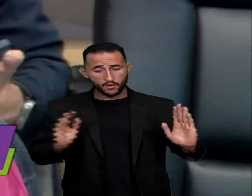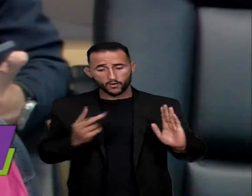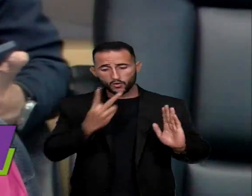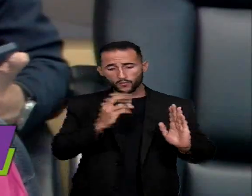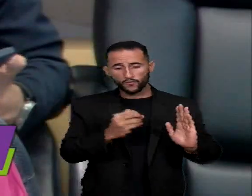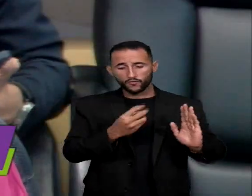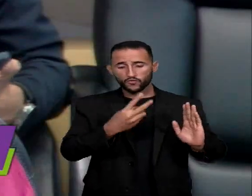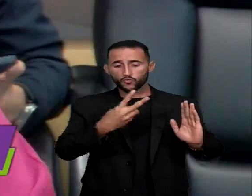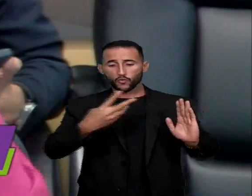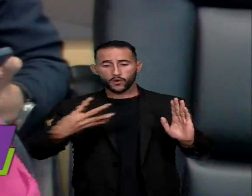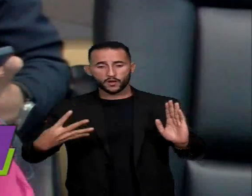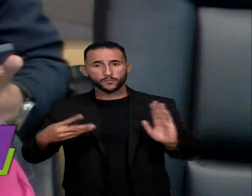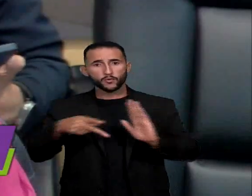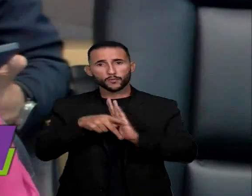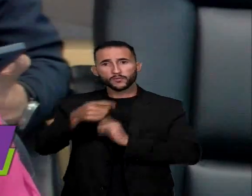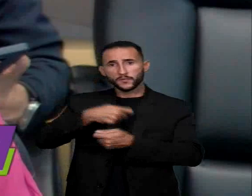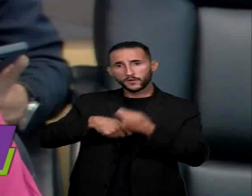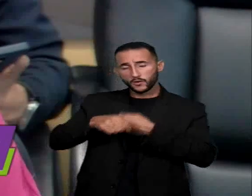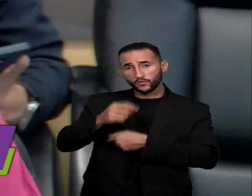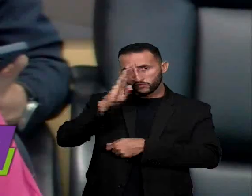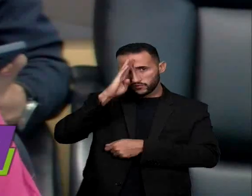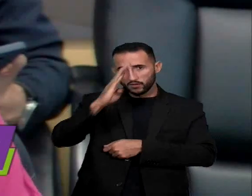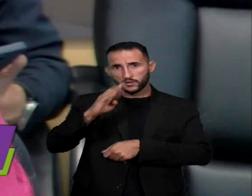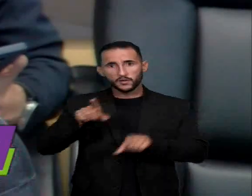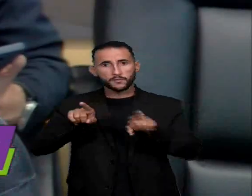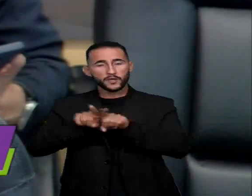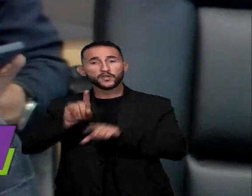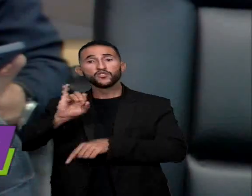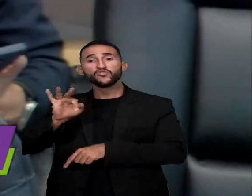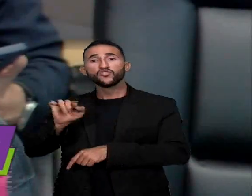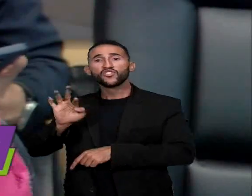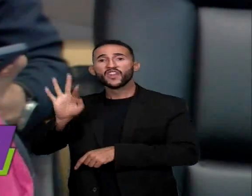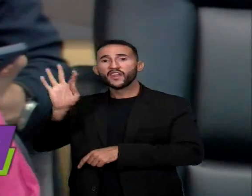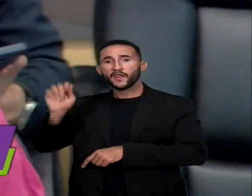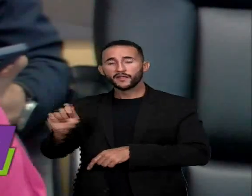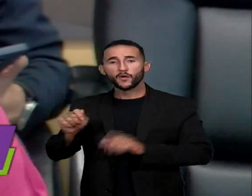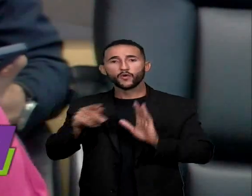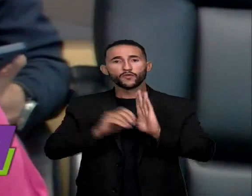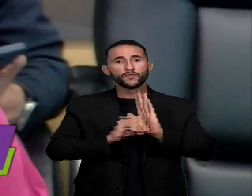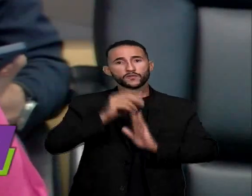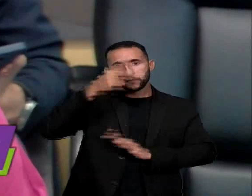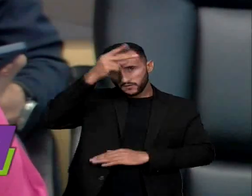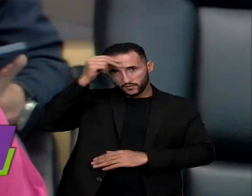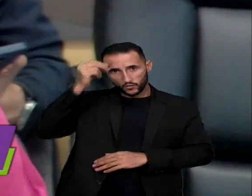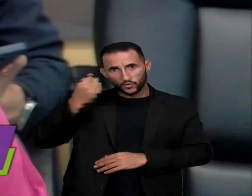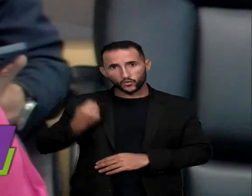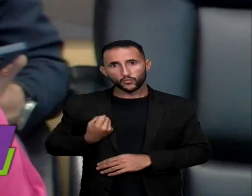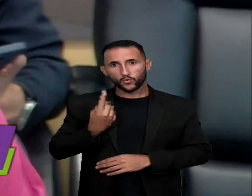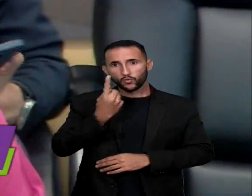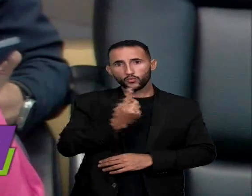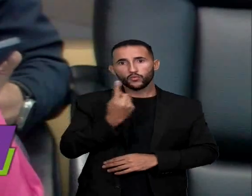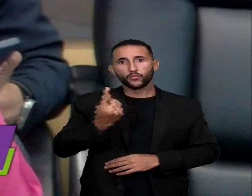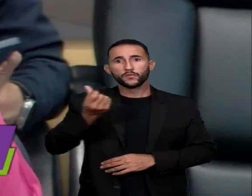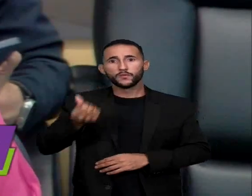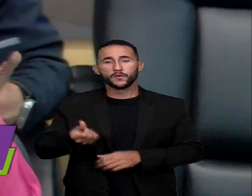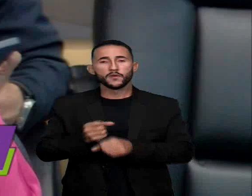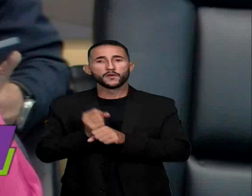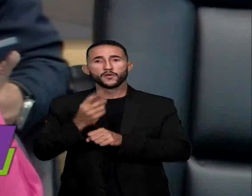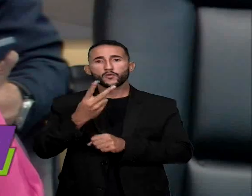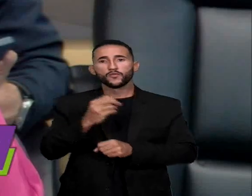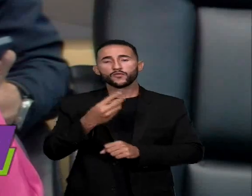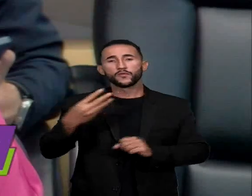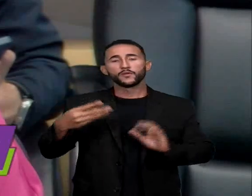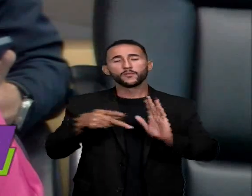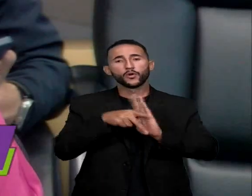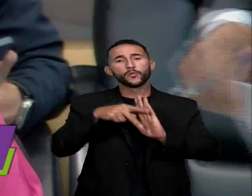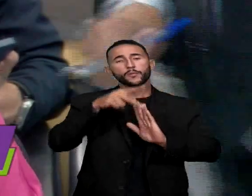4 no âmbito da administração direta e indireta do município Ofício prolos número 116 de 2023 do prefeito